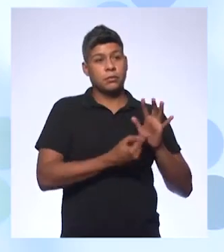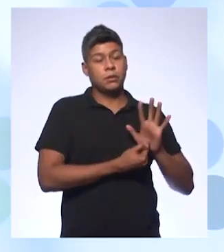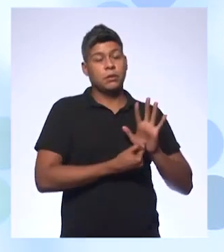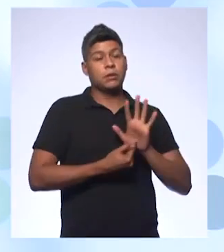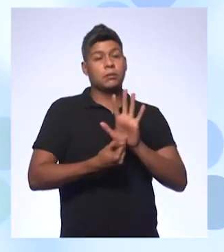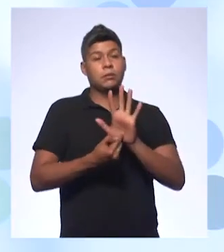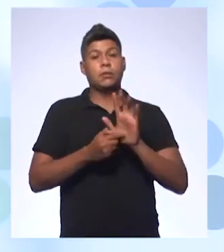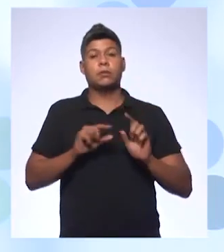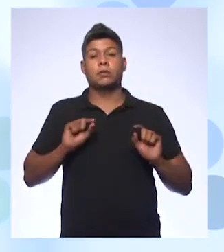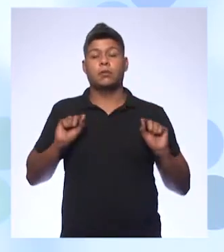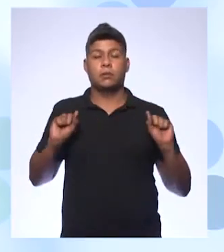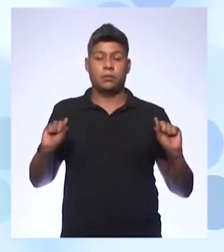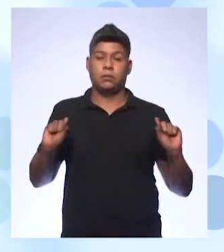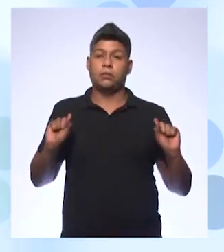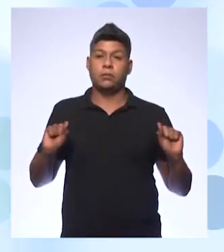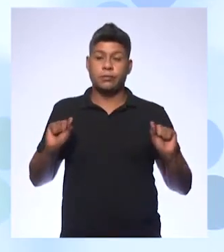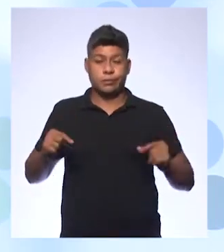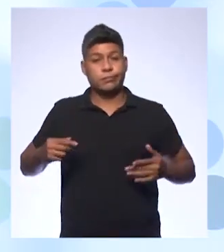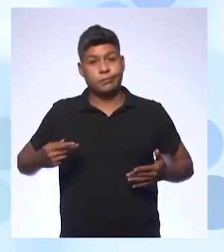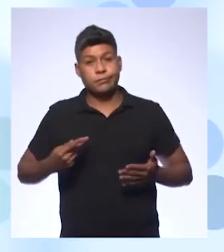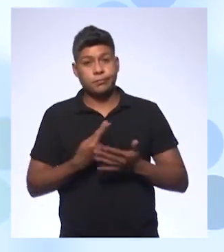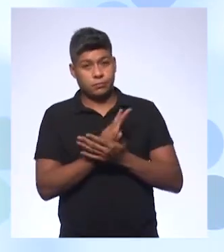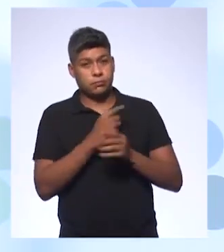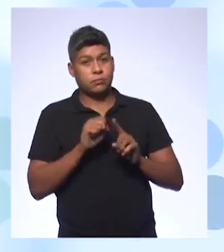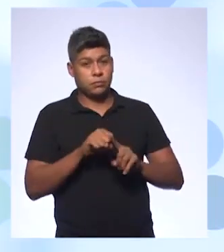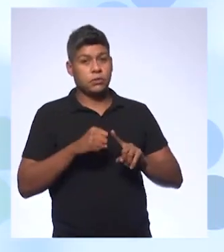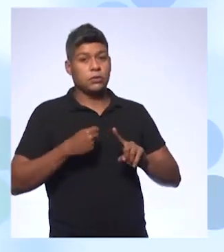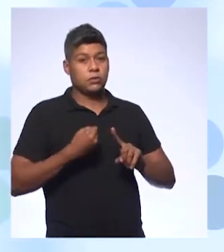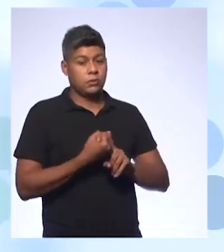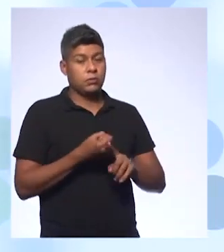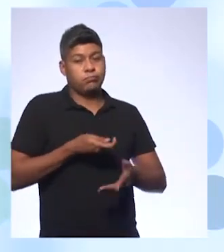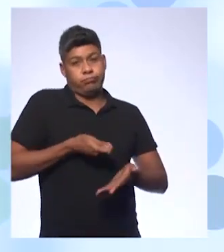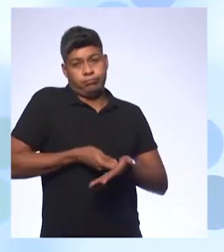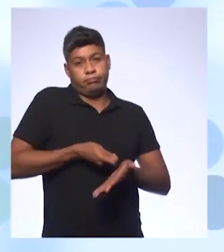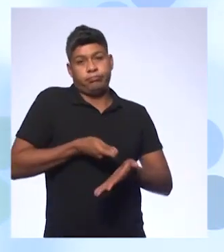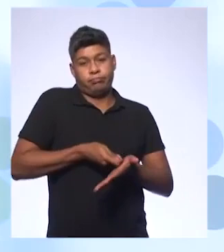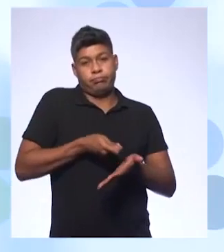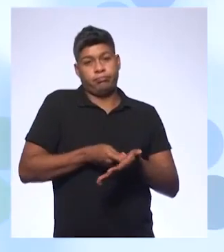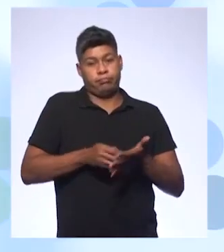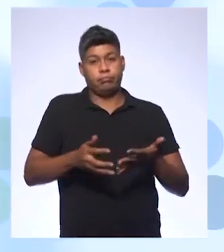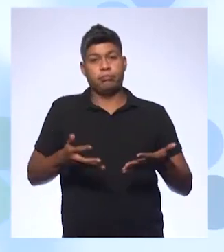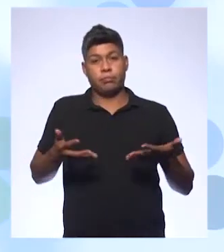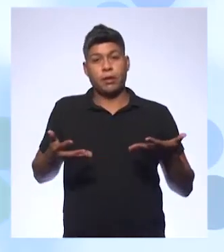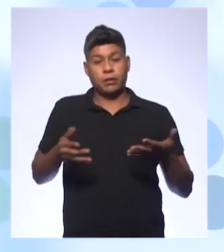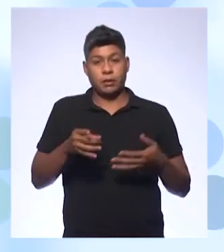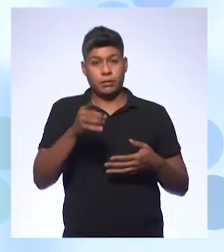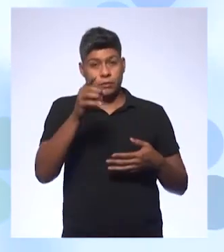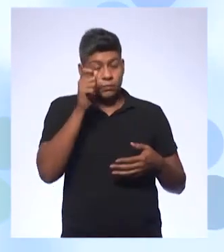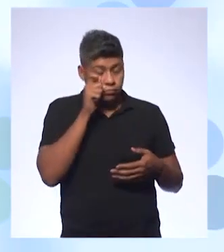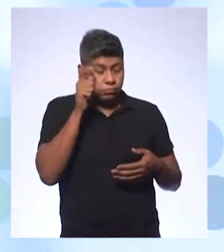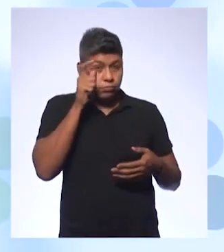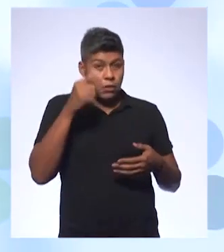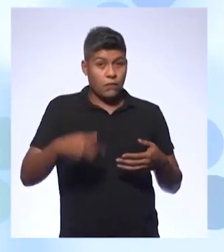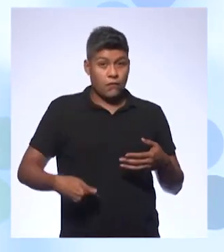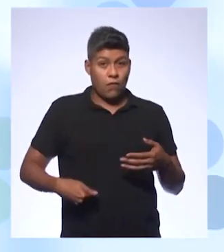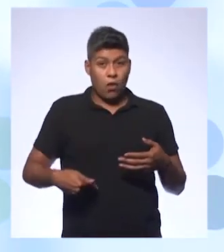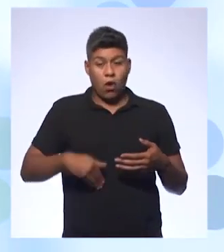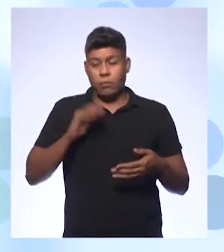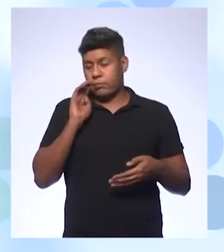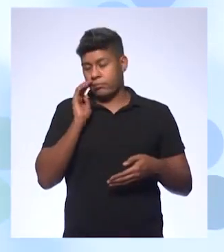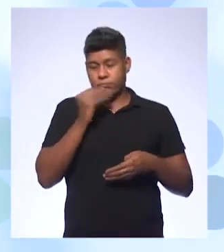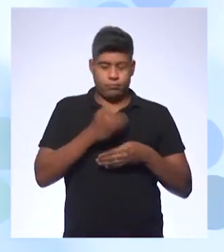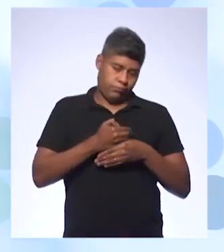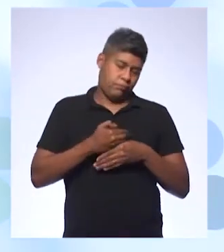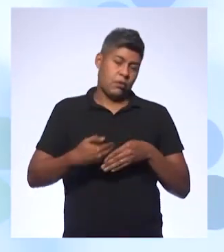que esse fator social ele exige. Né? Então, você acordar com fome e dormir com